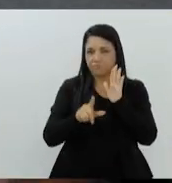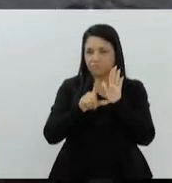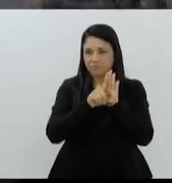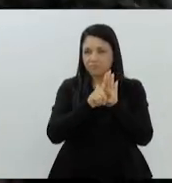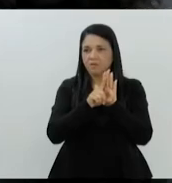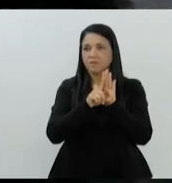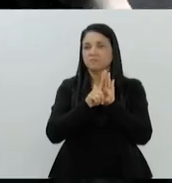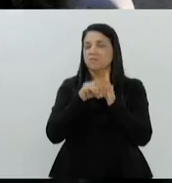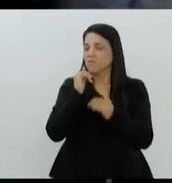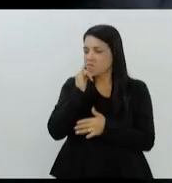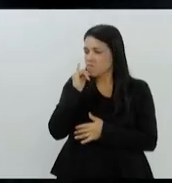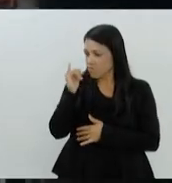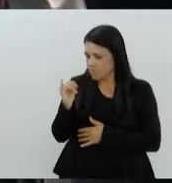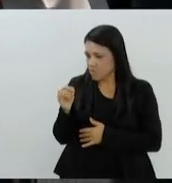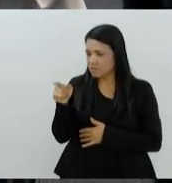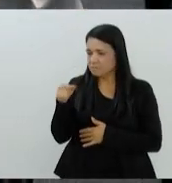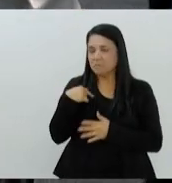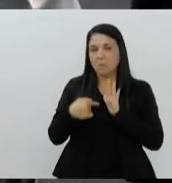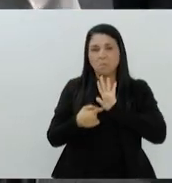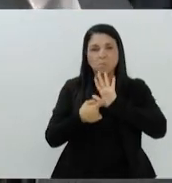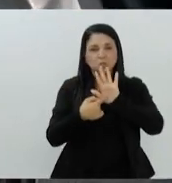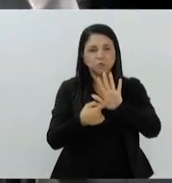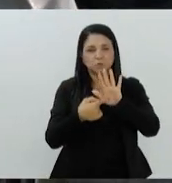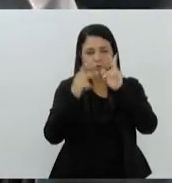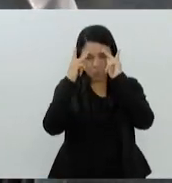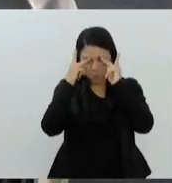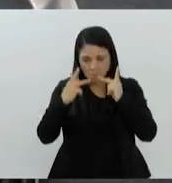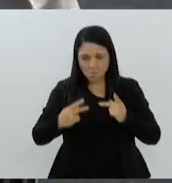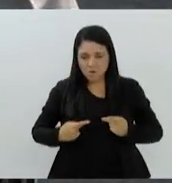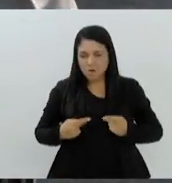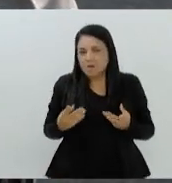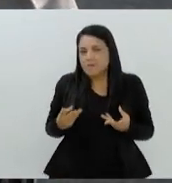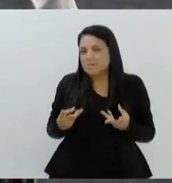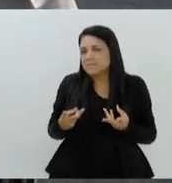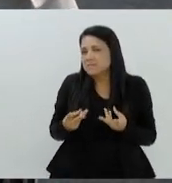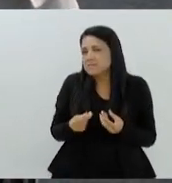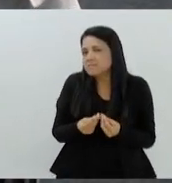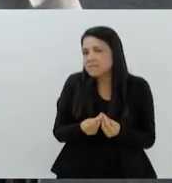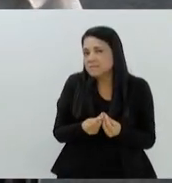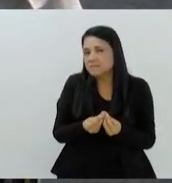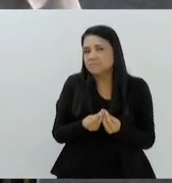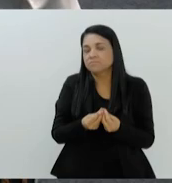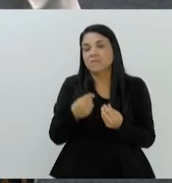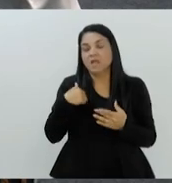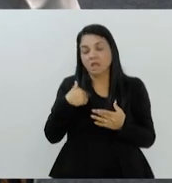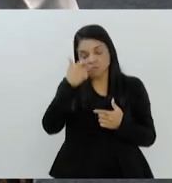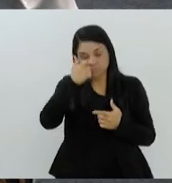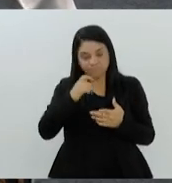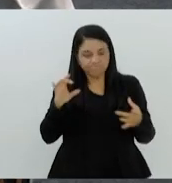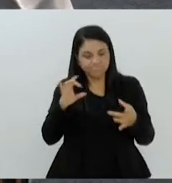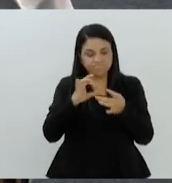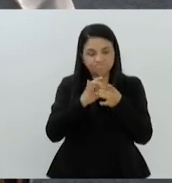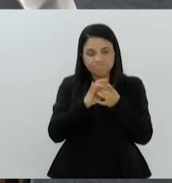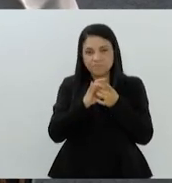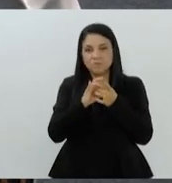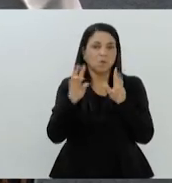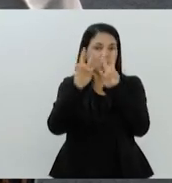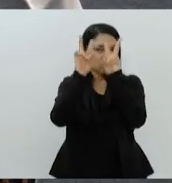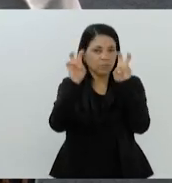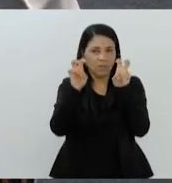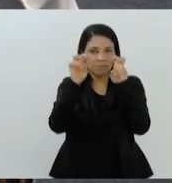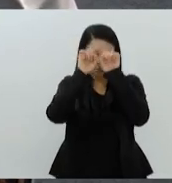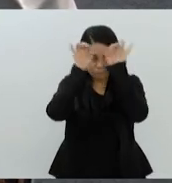mais uma vez mostrou o seu humanismo, a sua sensibilidade. Eu sou muito ligado nesse assunto também,